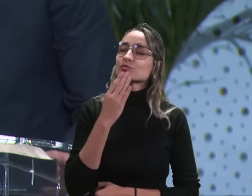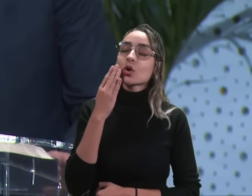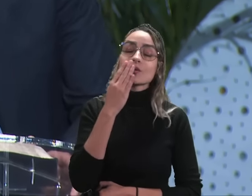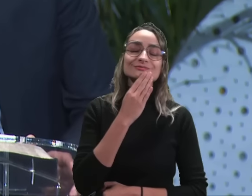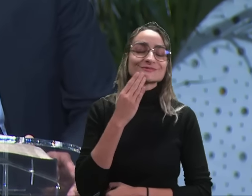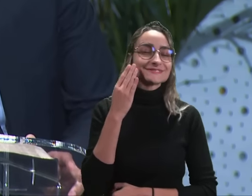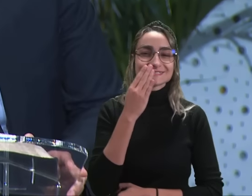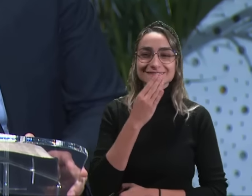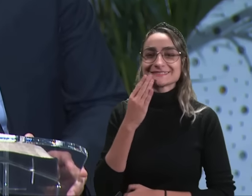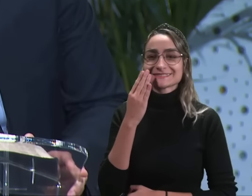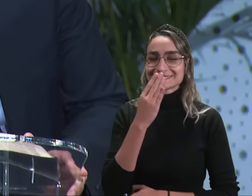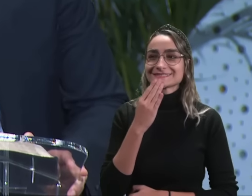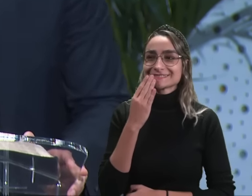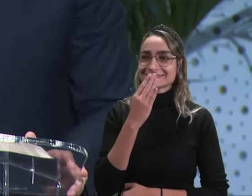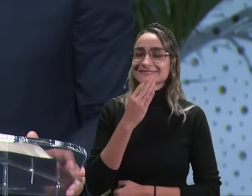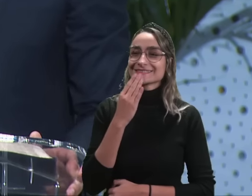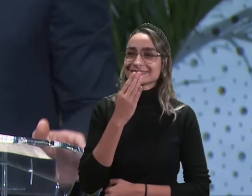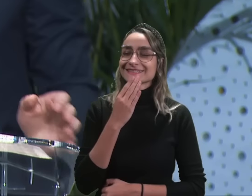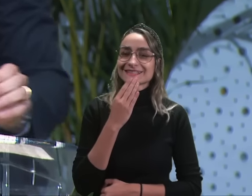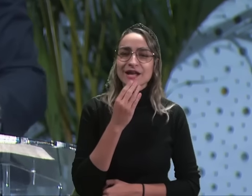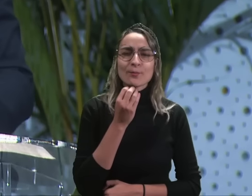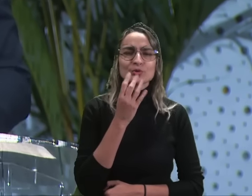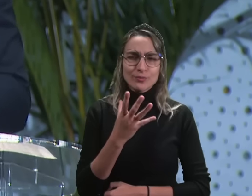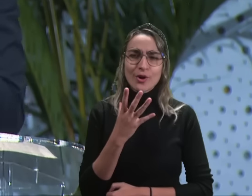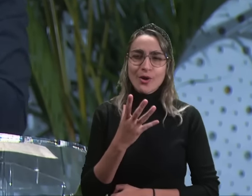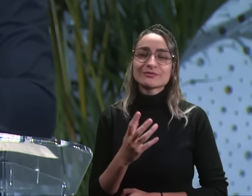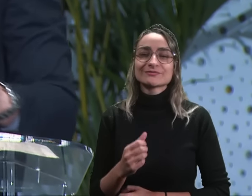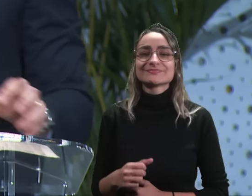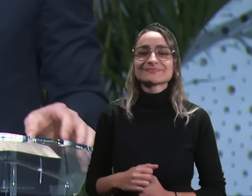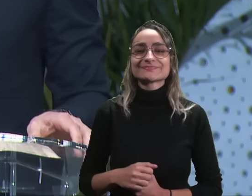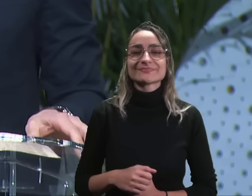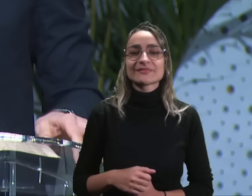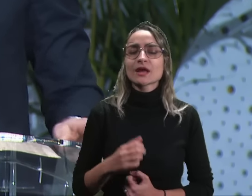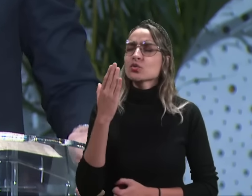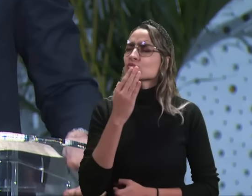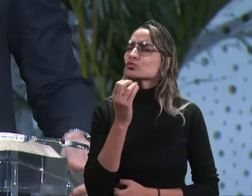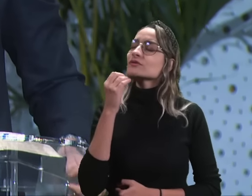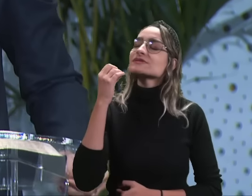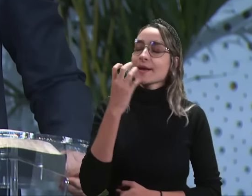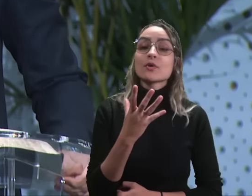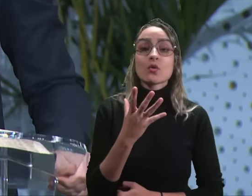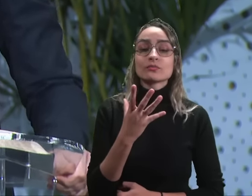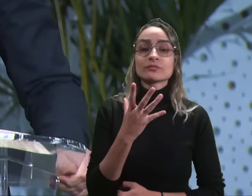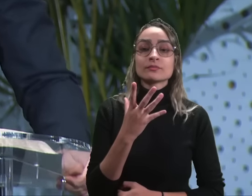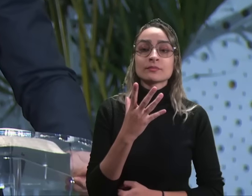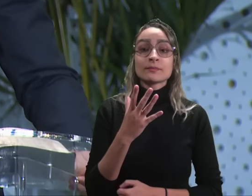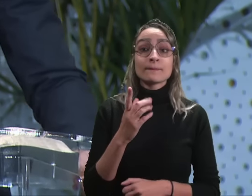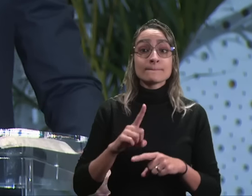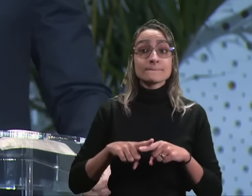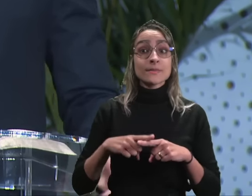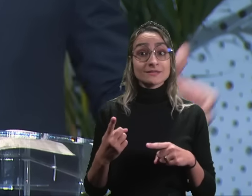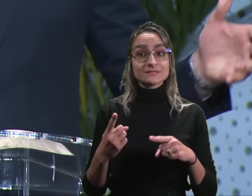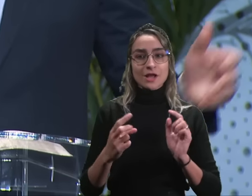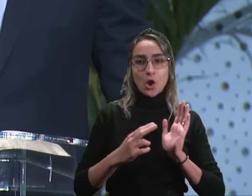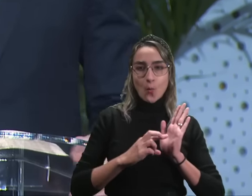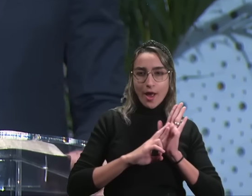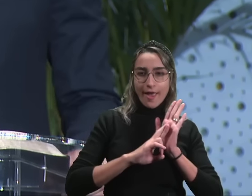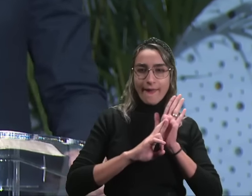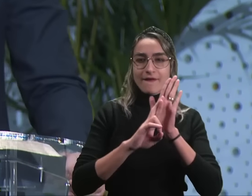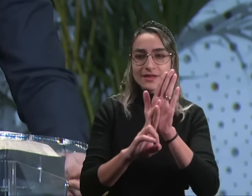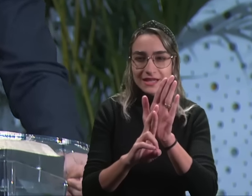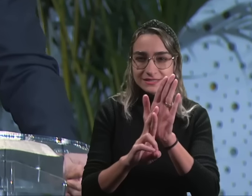né chocolatinho tão gostoso né um doce é tão bom e uma revelação doce né Uma Doce